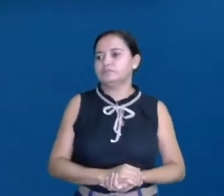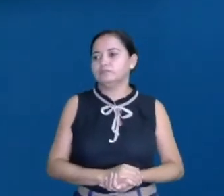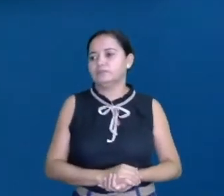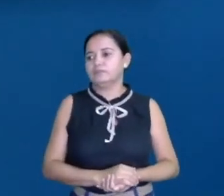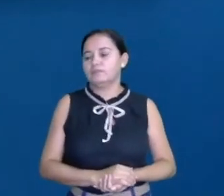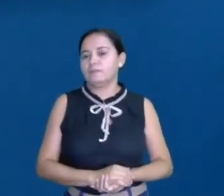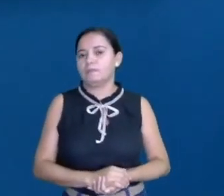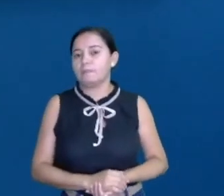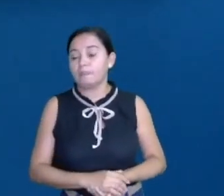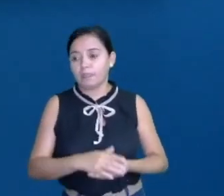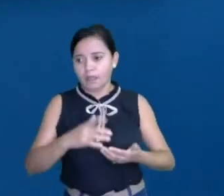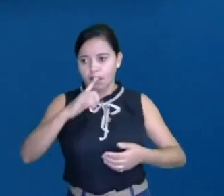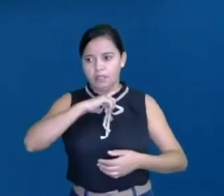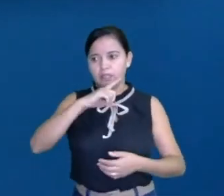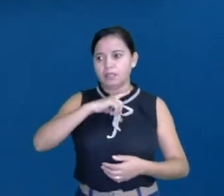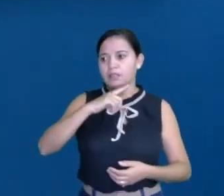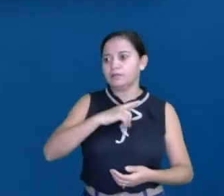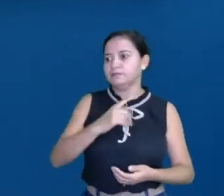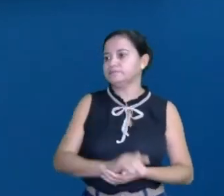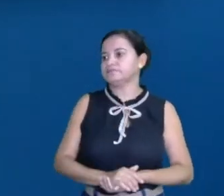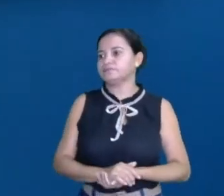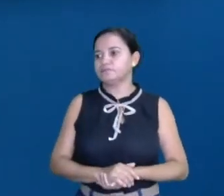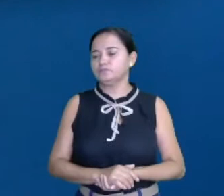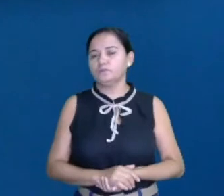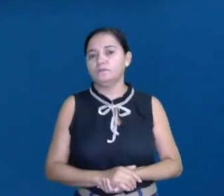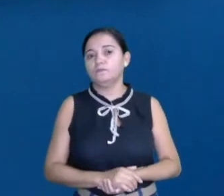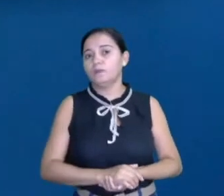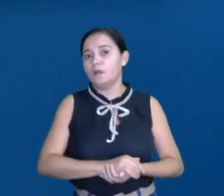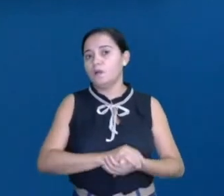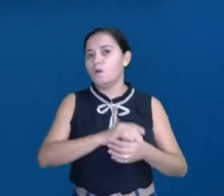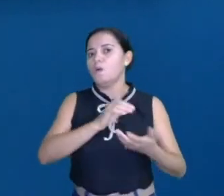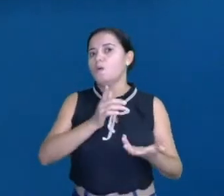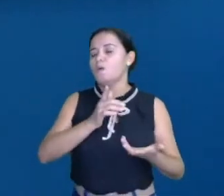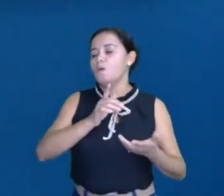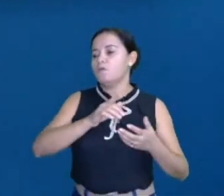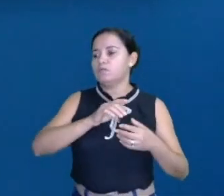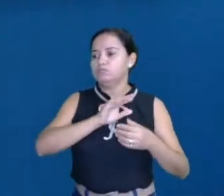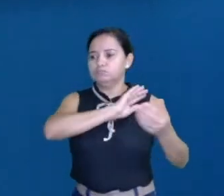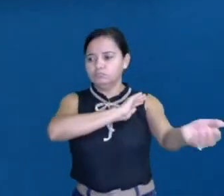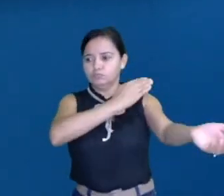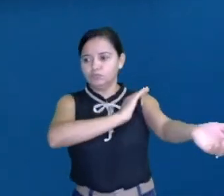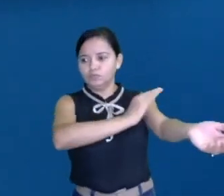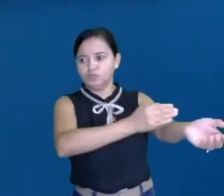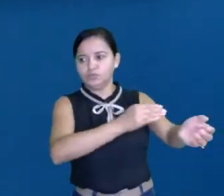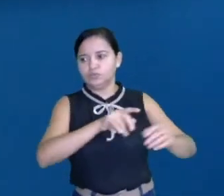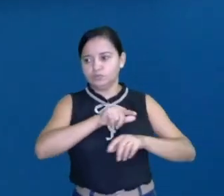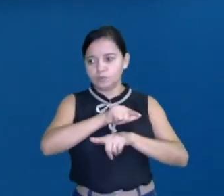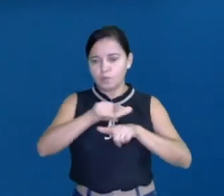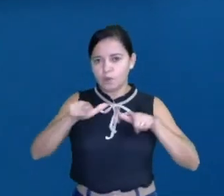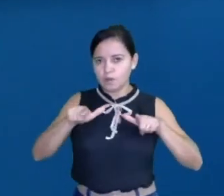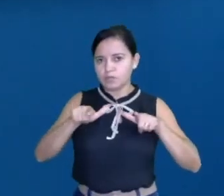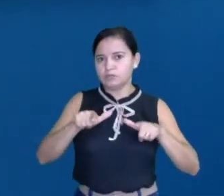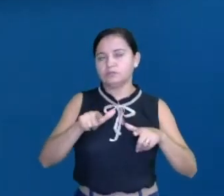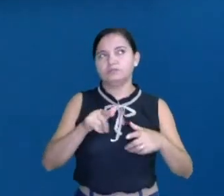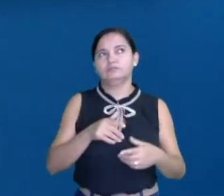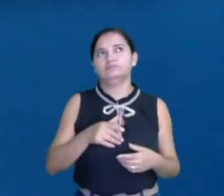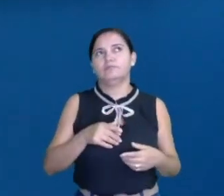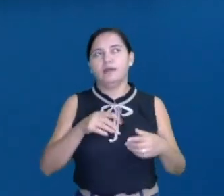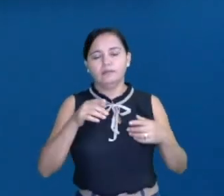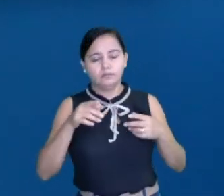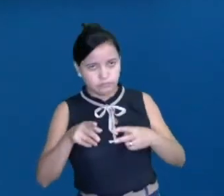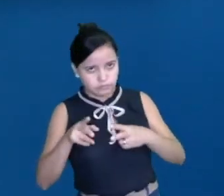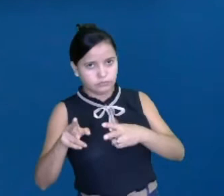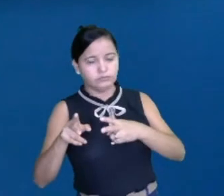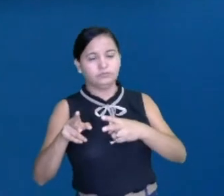Já o músculo liso, ele vai ter uma contração mais lenta, mas também involuntária. Nós